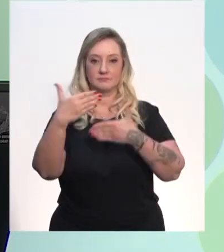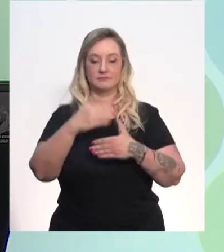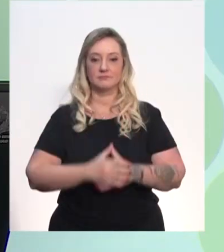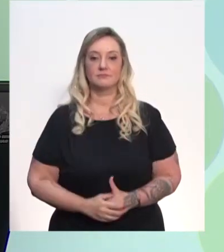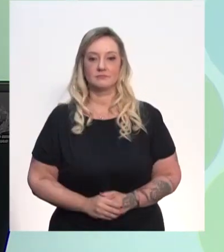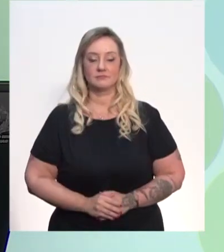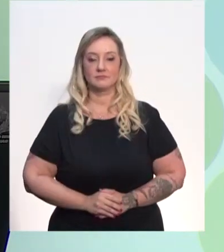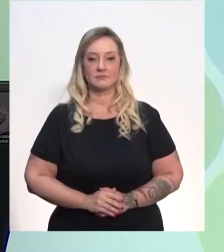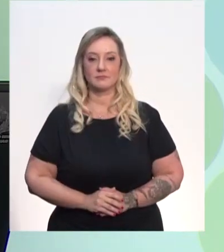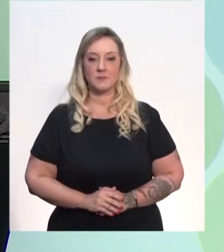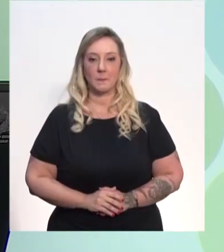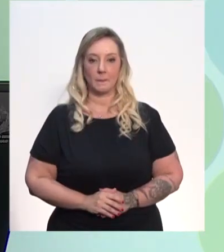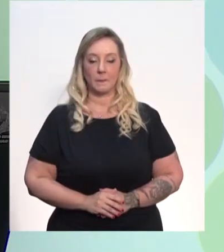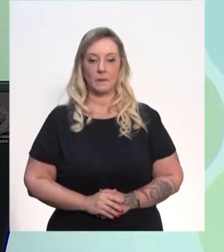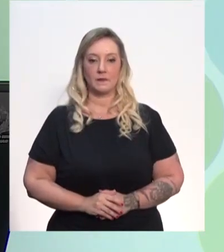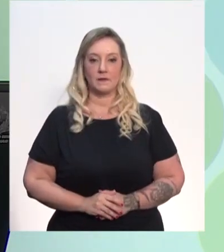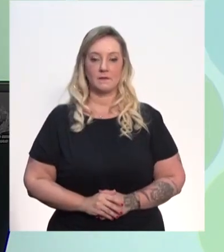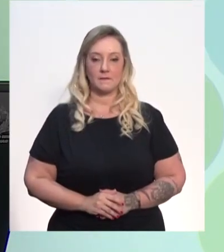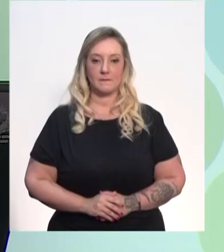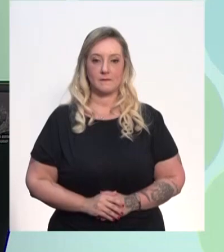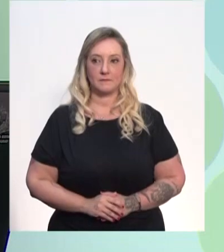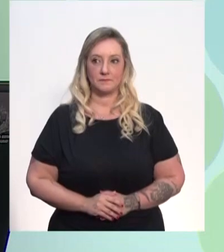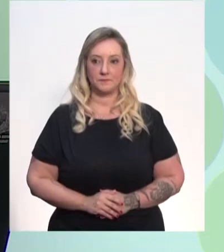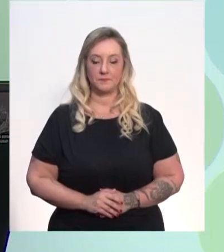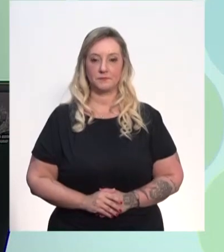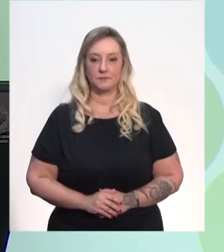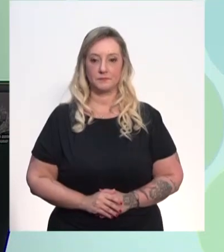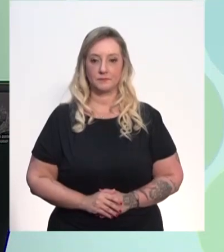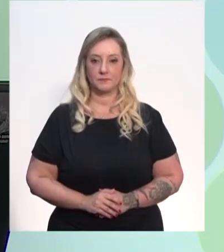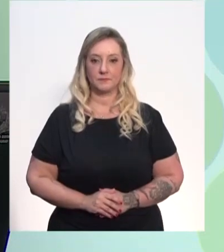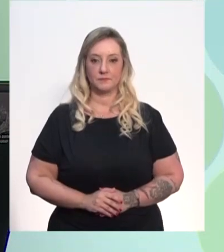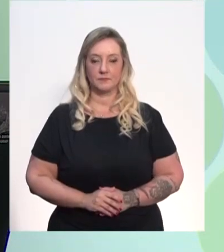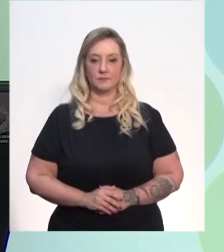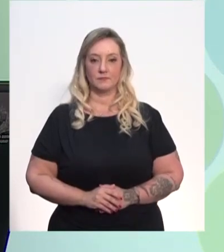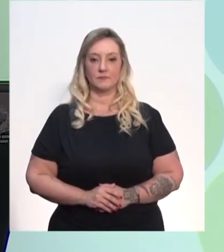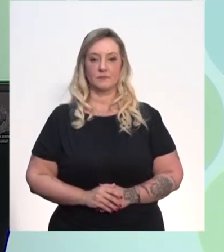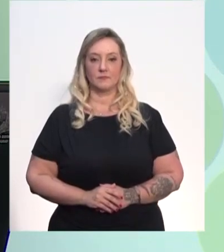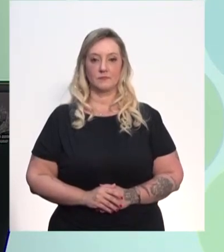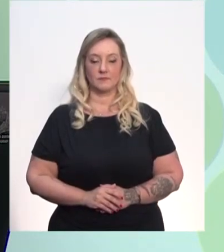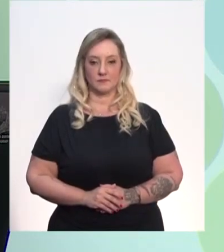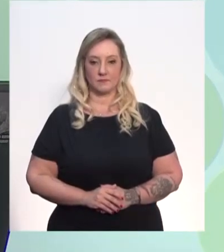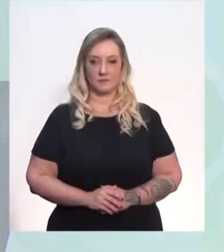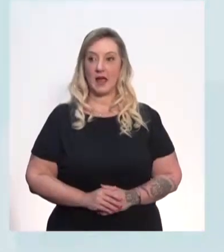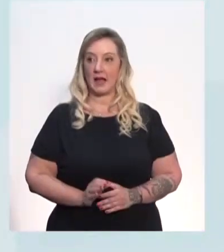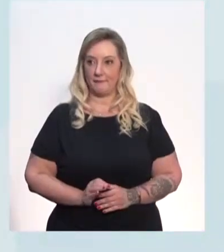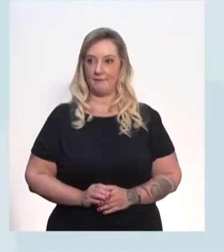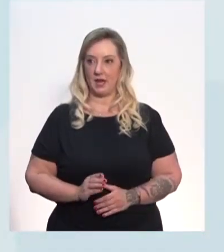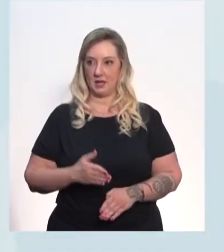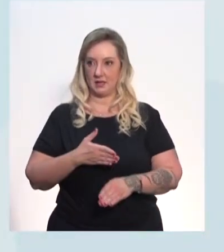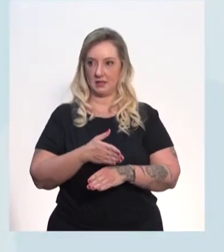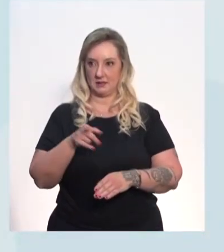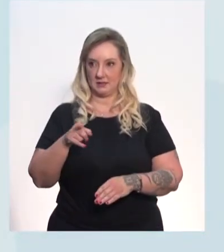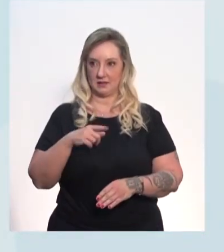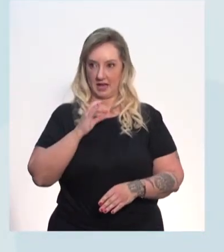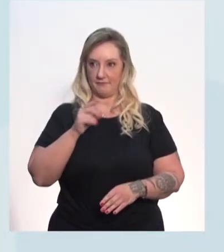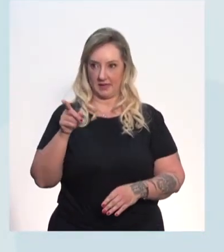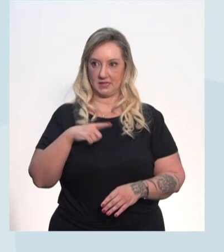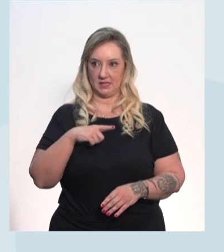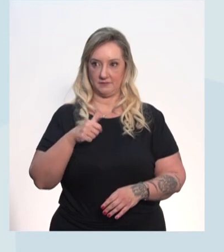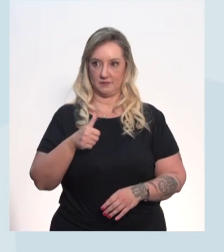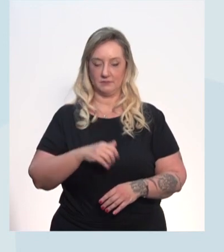Lembrando sempre que quando é o primeiro acesso, a gente usa o CPF tanto no login quanto na senha. O